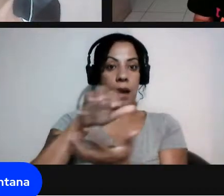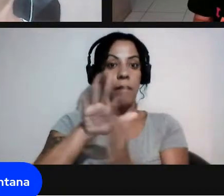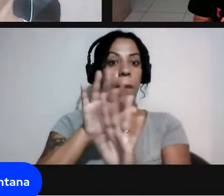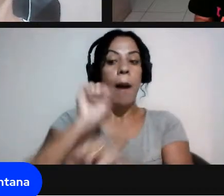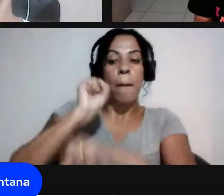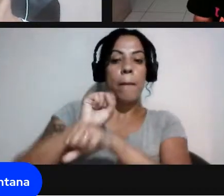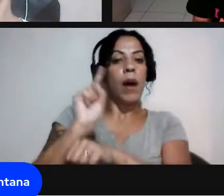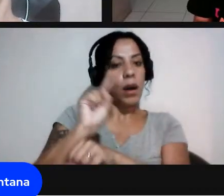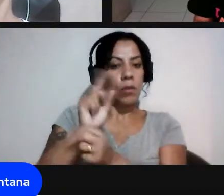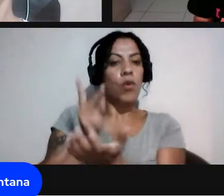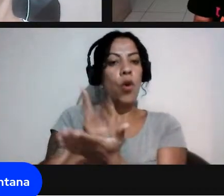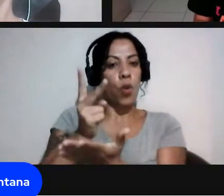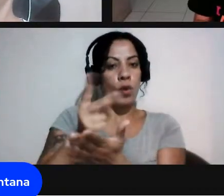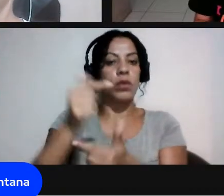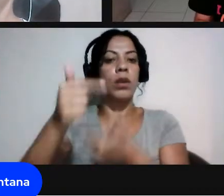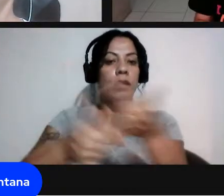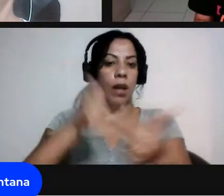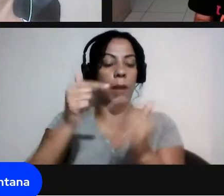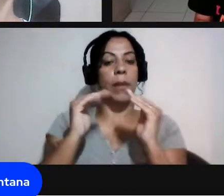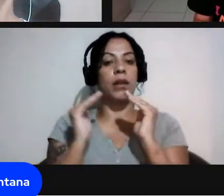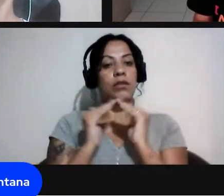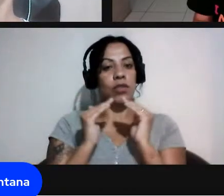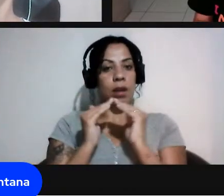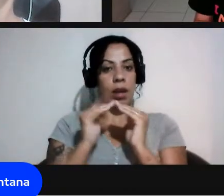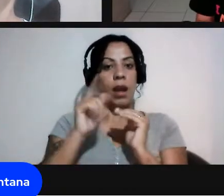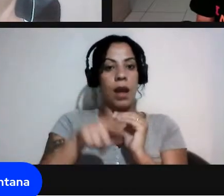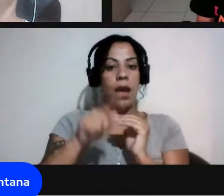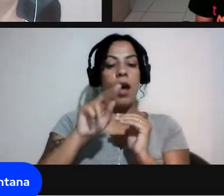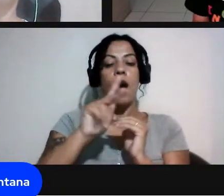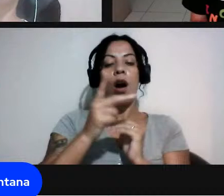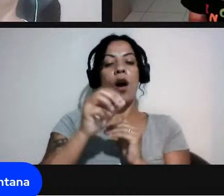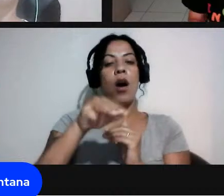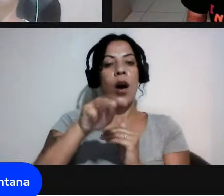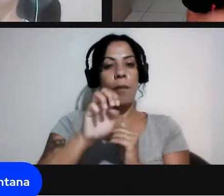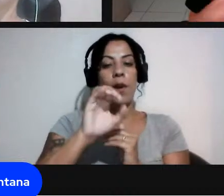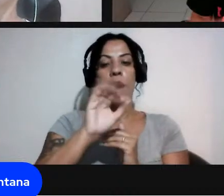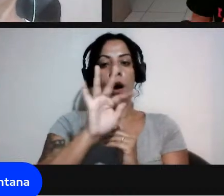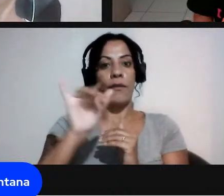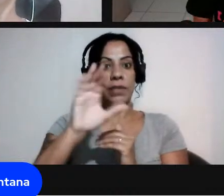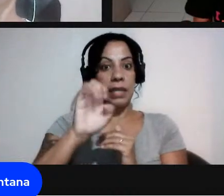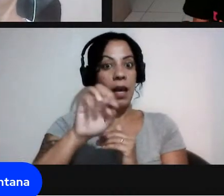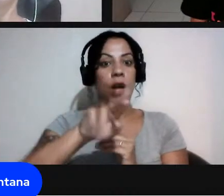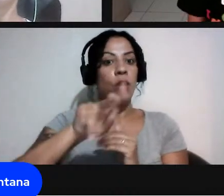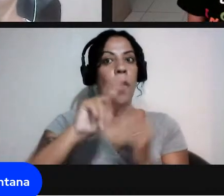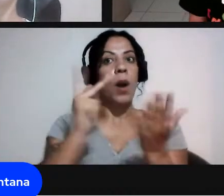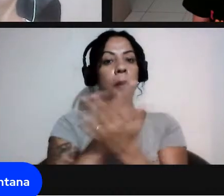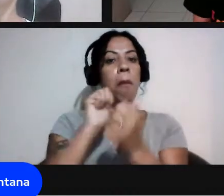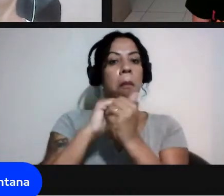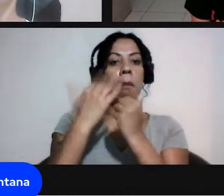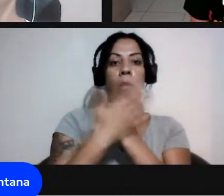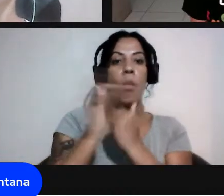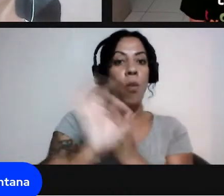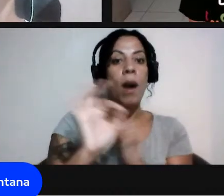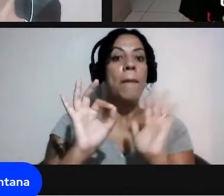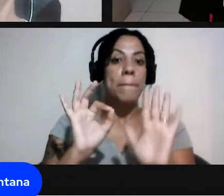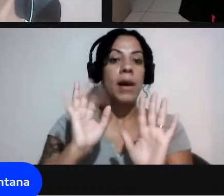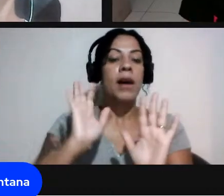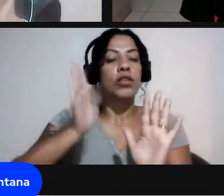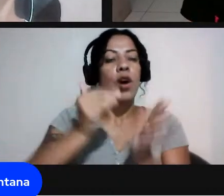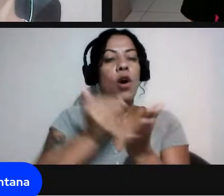trabalhando de home office. Olha, a gente nem estava no isolamento, mas já estava passando por essa experiência. Foi